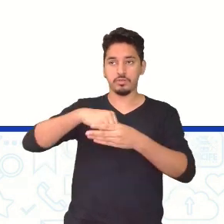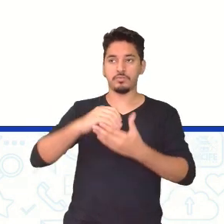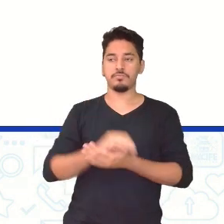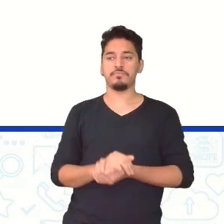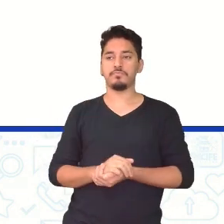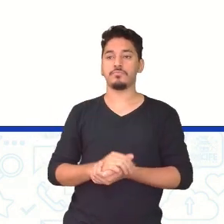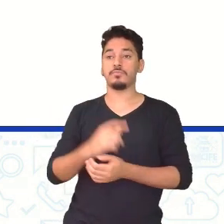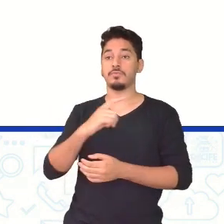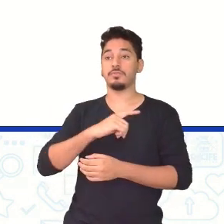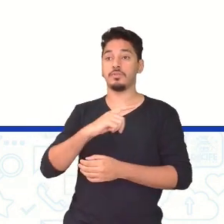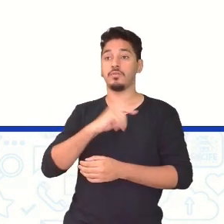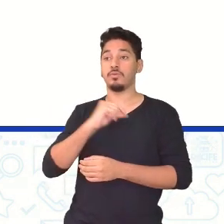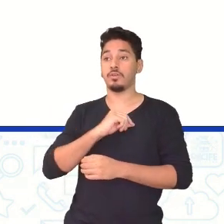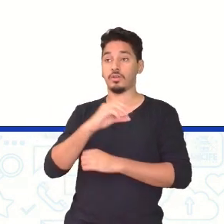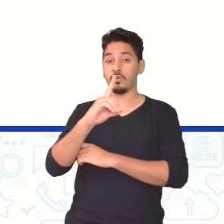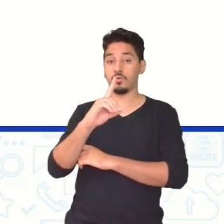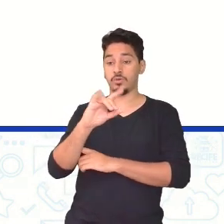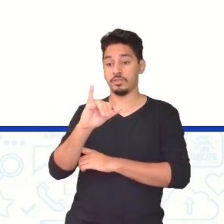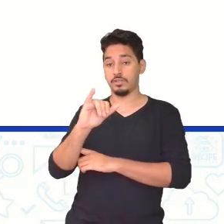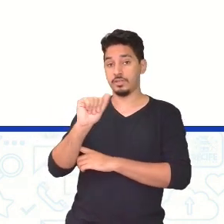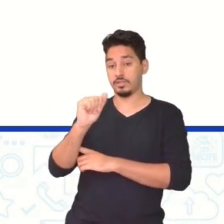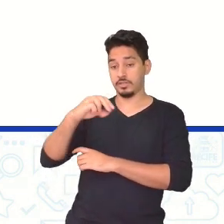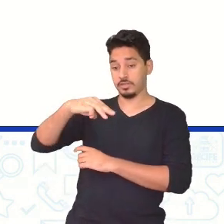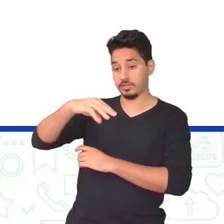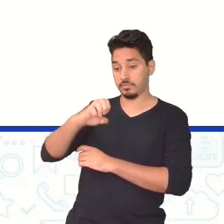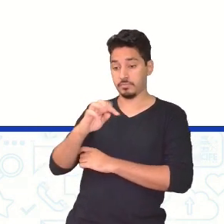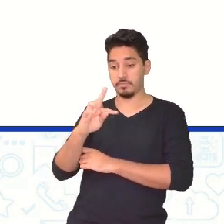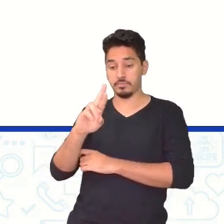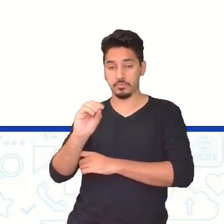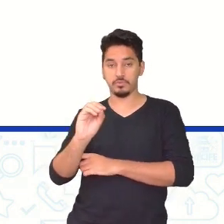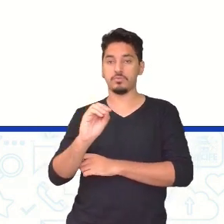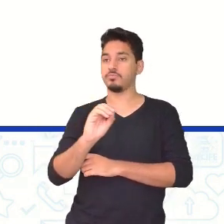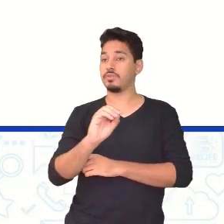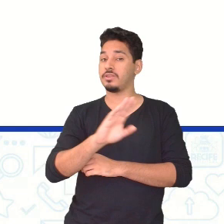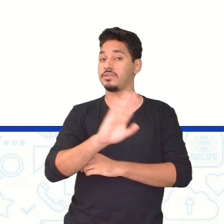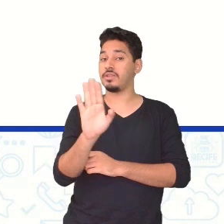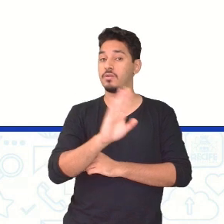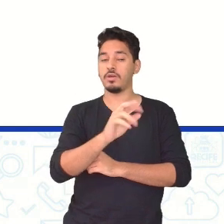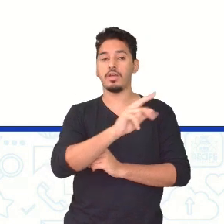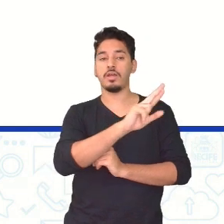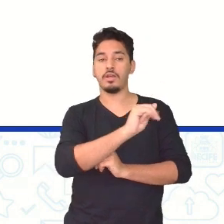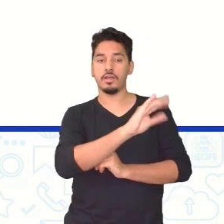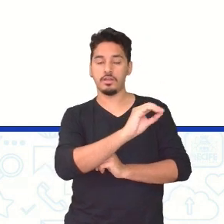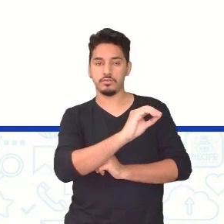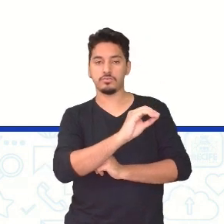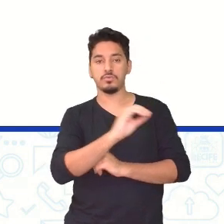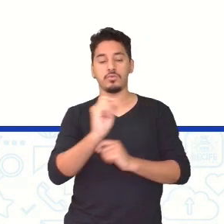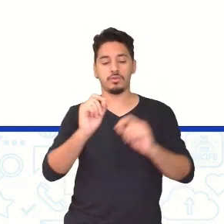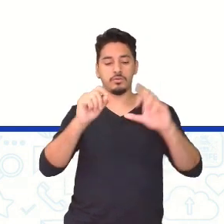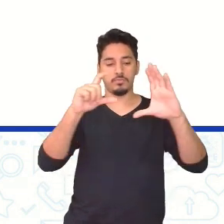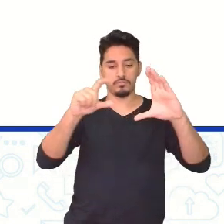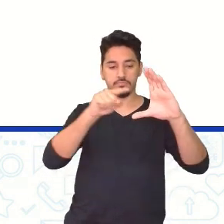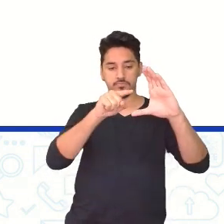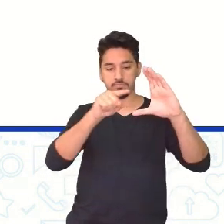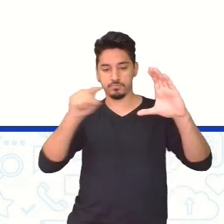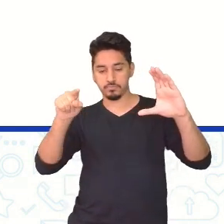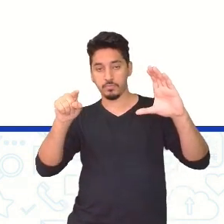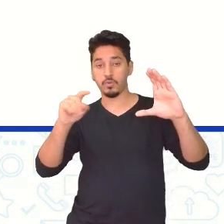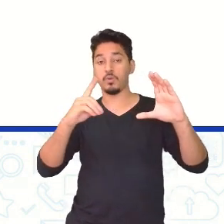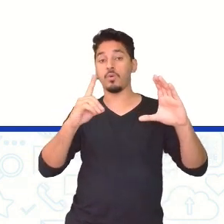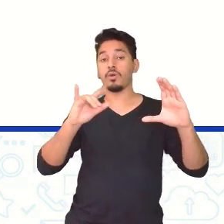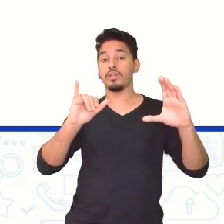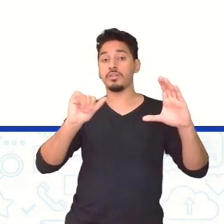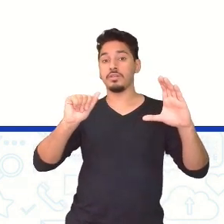um diâmetro, cuidado, não é raio, diâmetro de 10 centímetros. O raio quer dizer do centro à extremidade, aí é o diâmetro, tá de